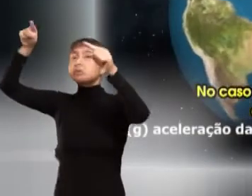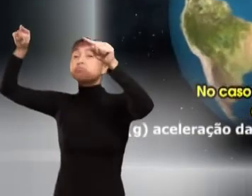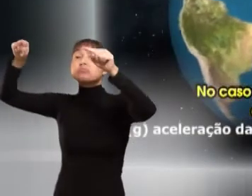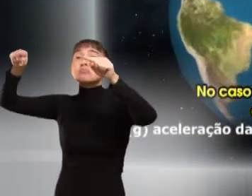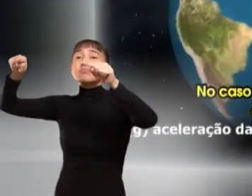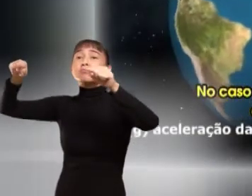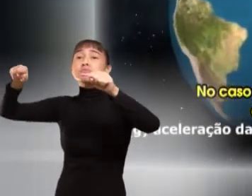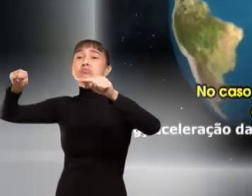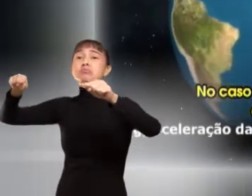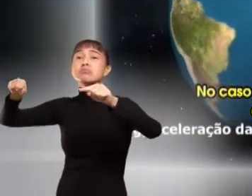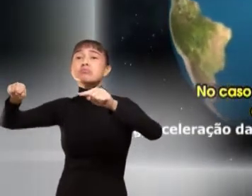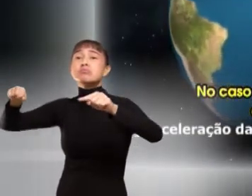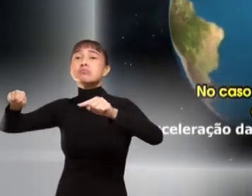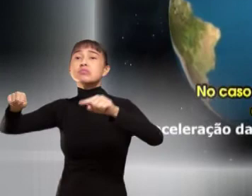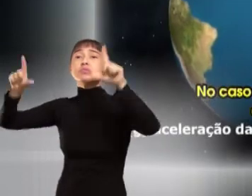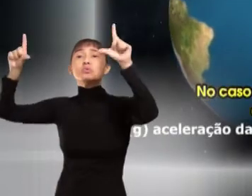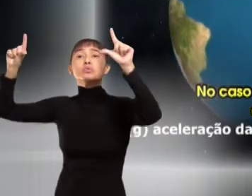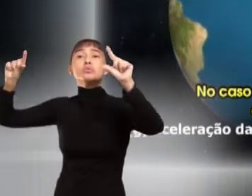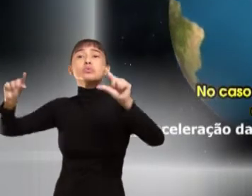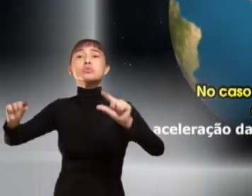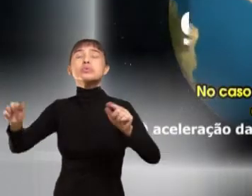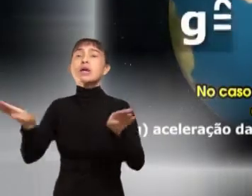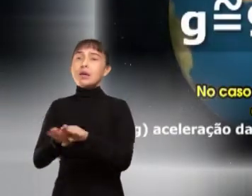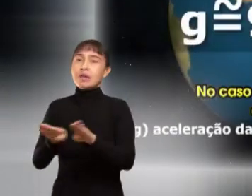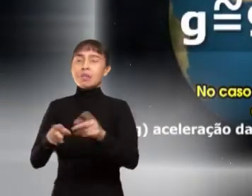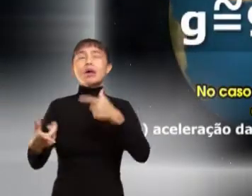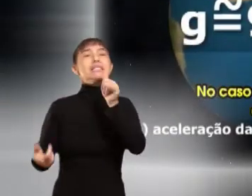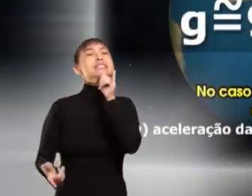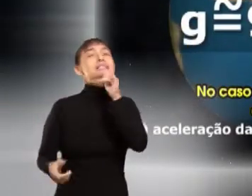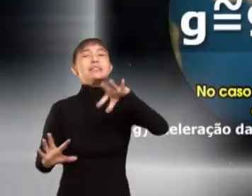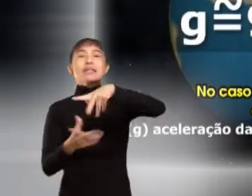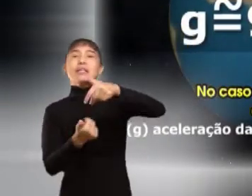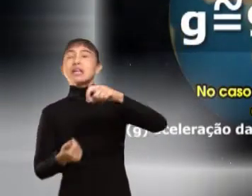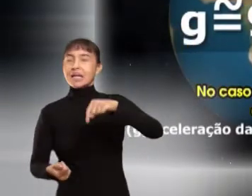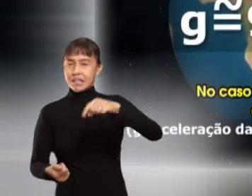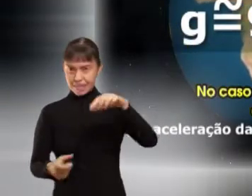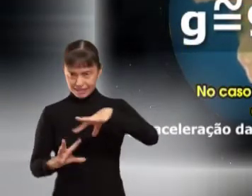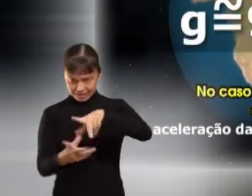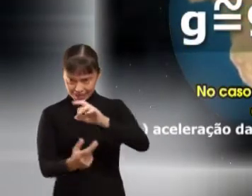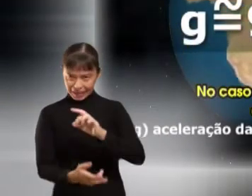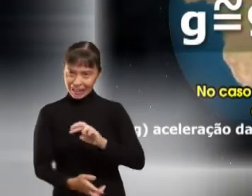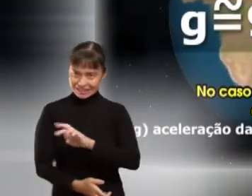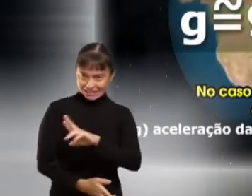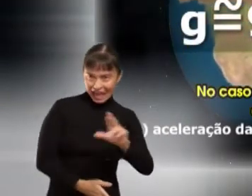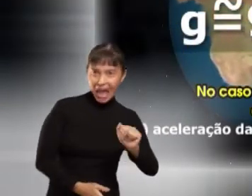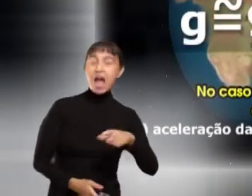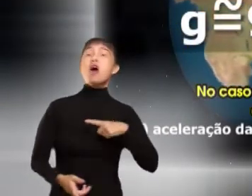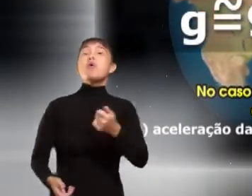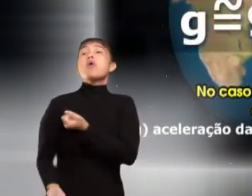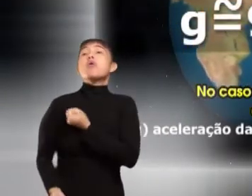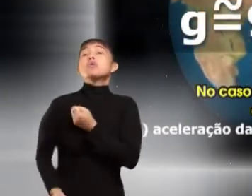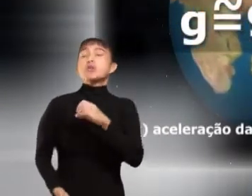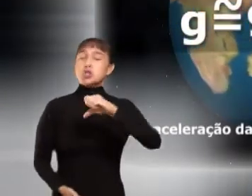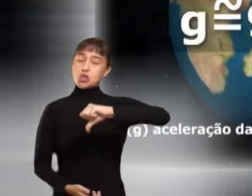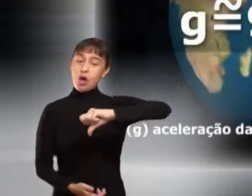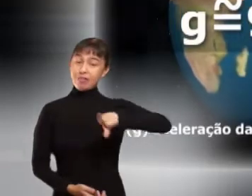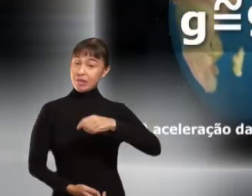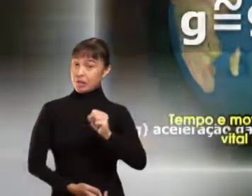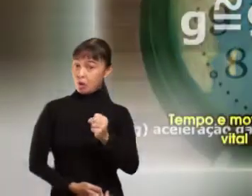No caso da Terra, ao nível do mar, ela vale 9,8 metros por segundo ao